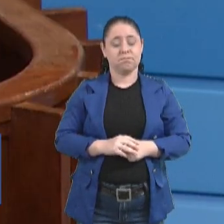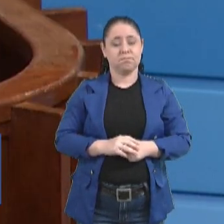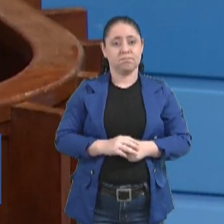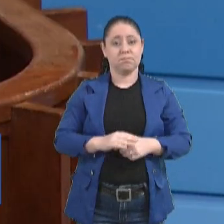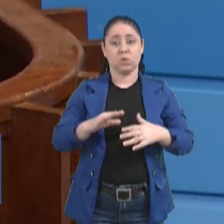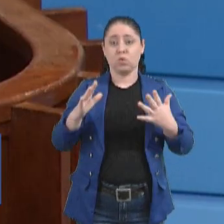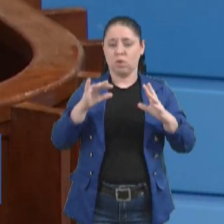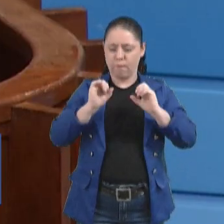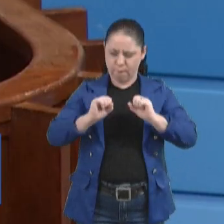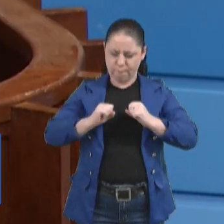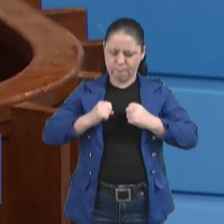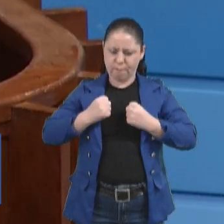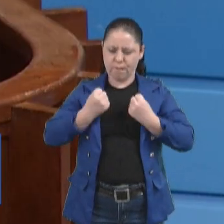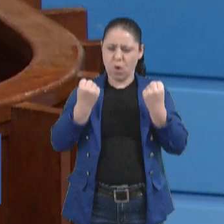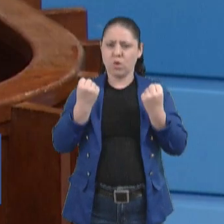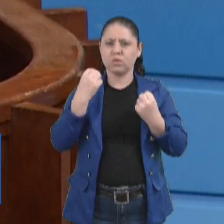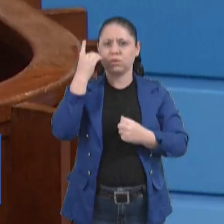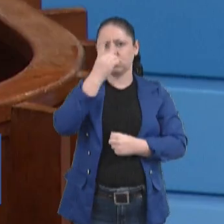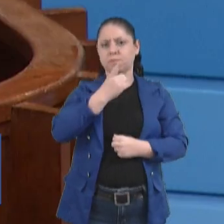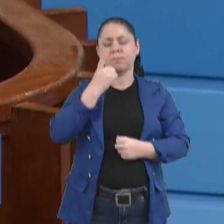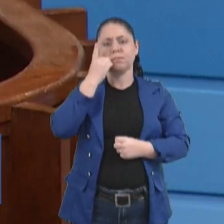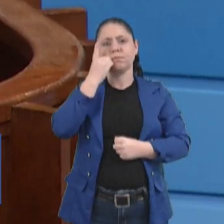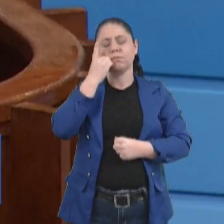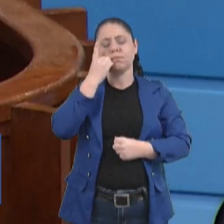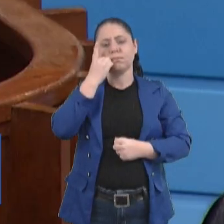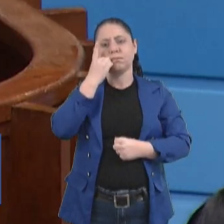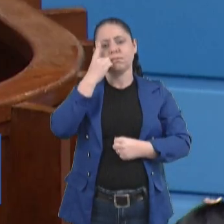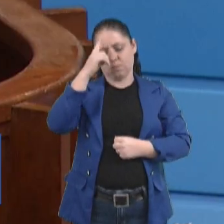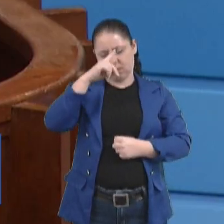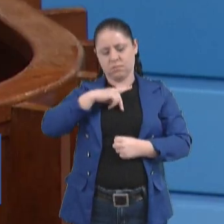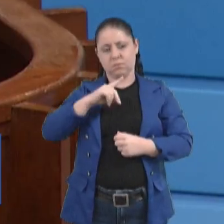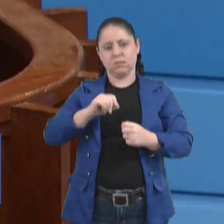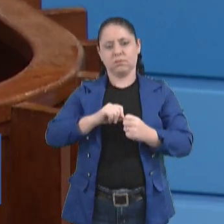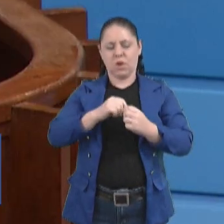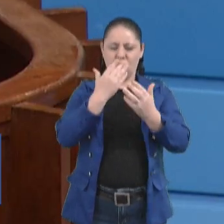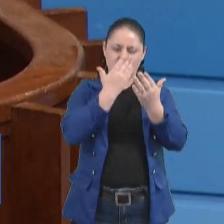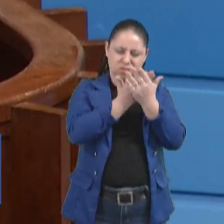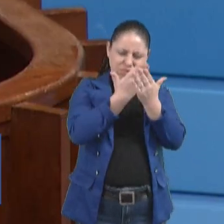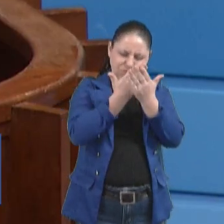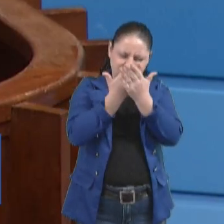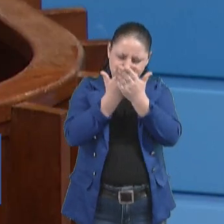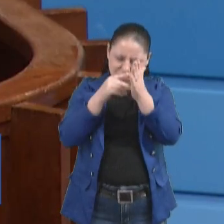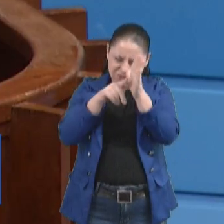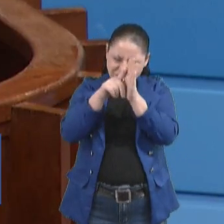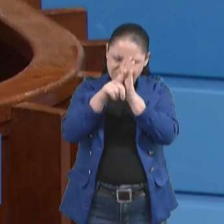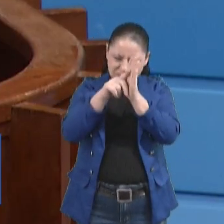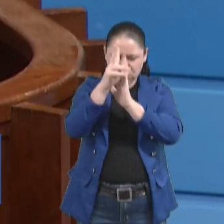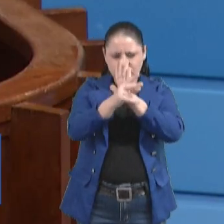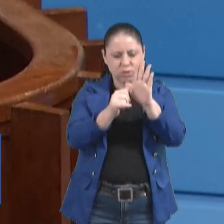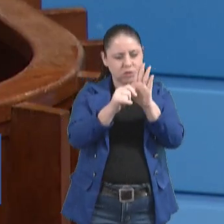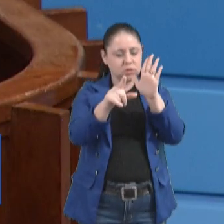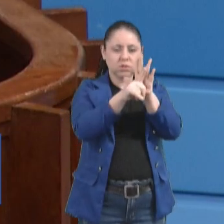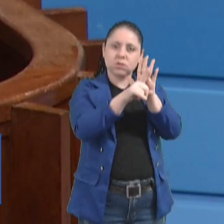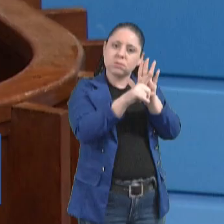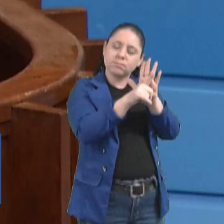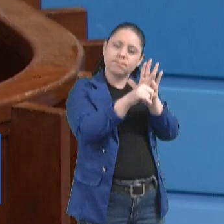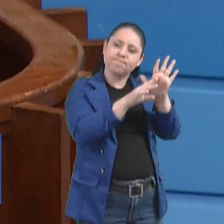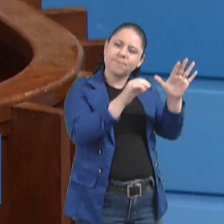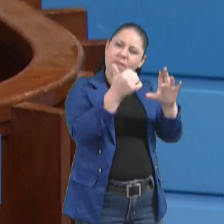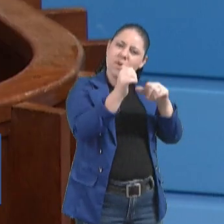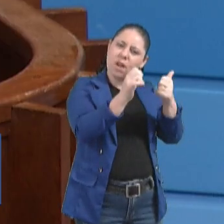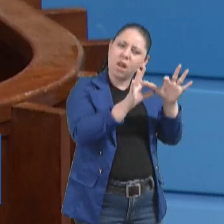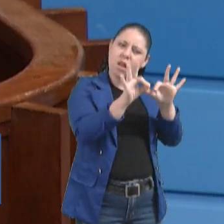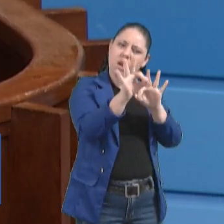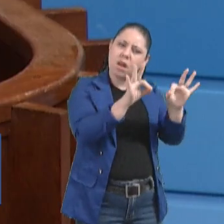E o esforço legislativo que esse parlamentar fez ao estudar esse projeto de lei